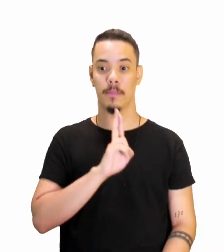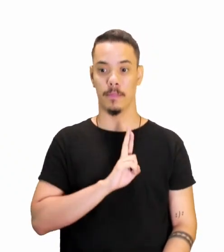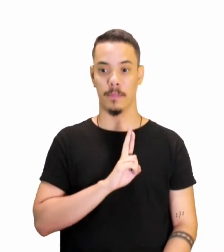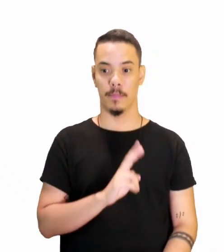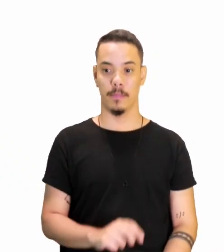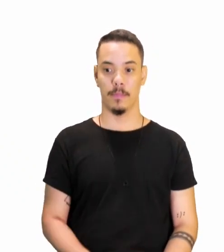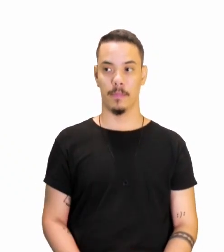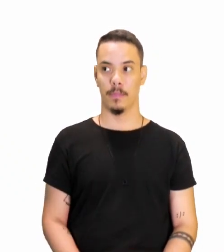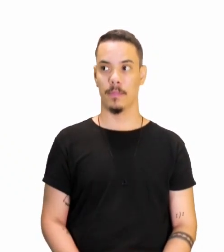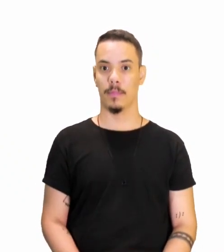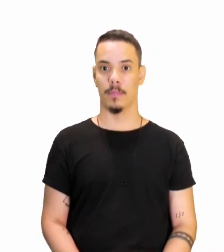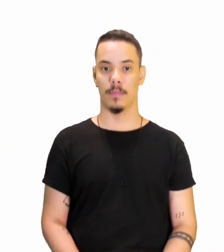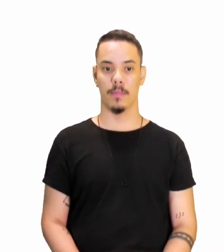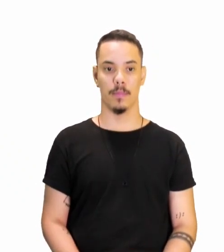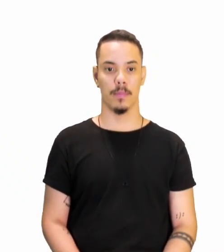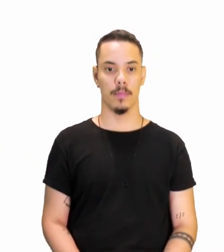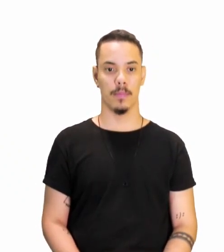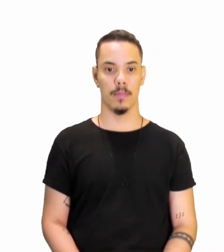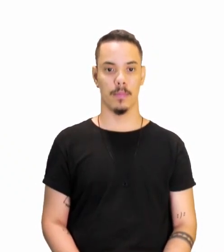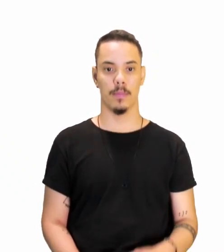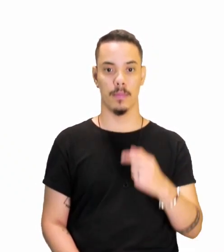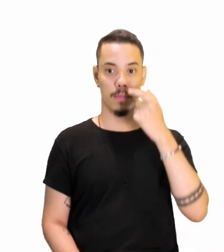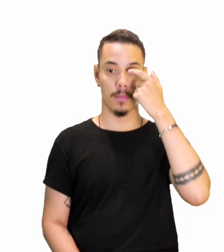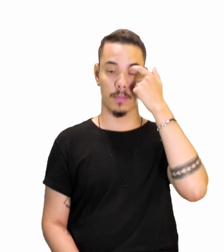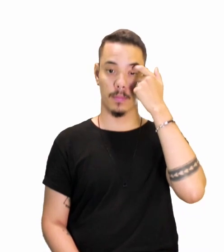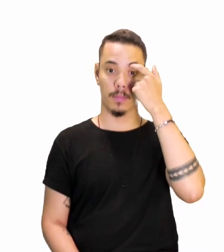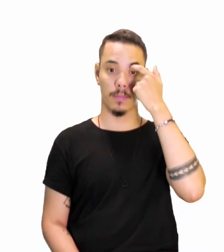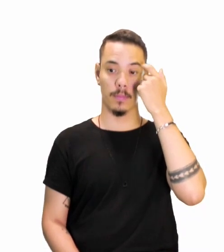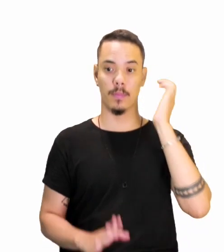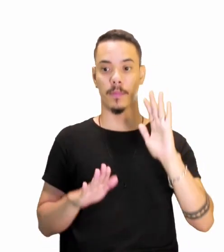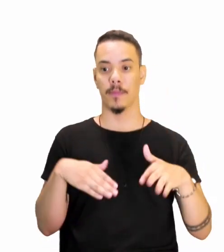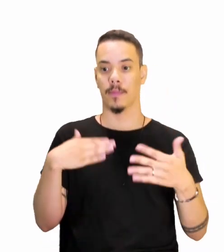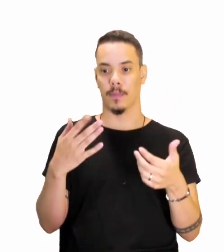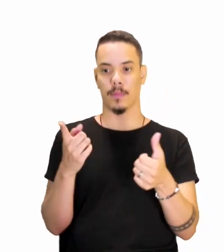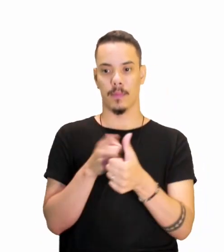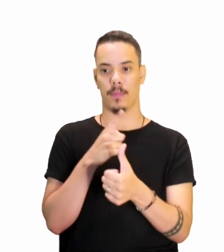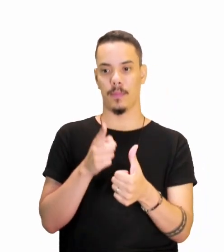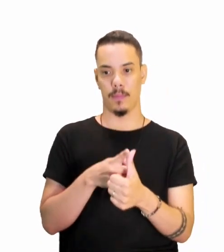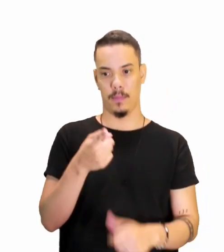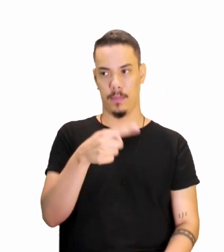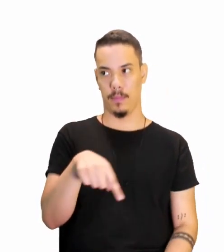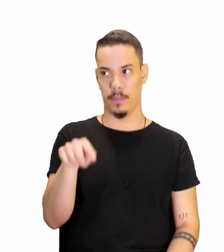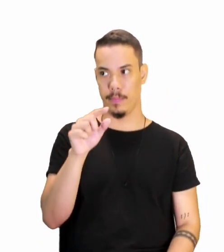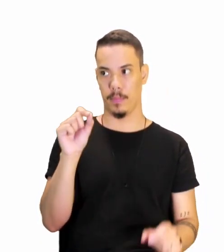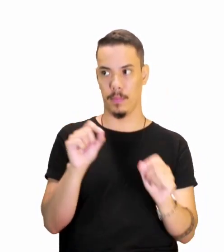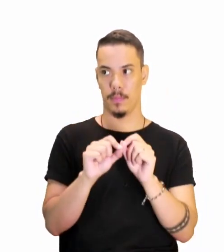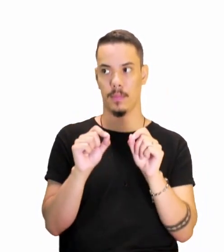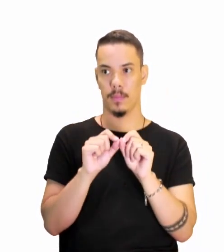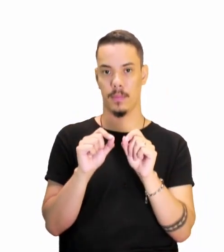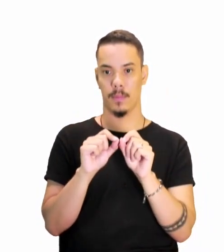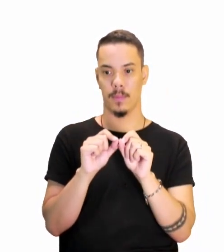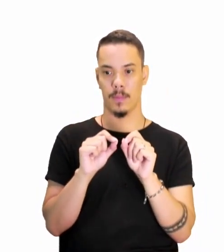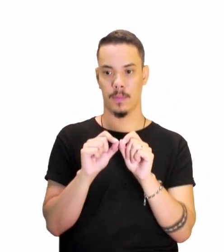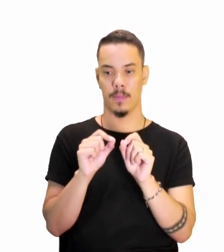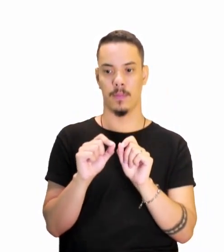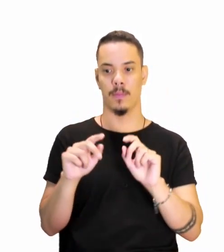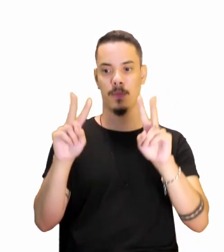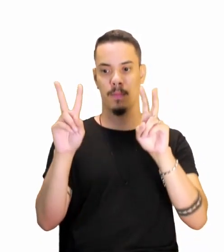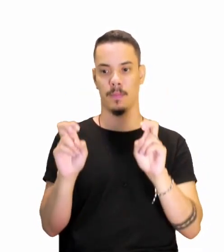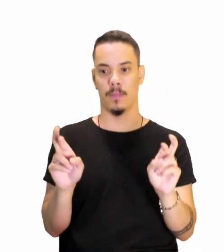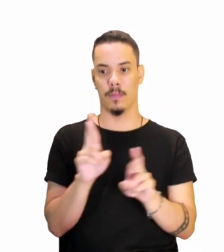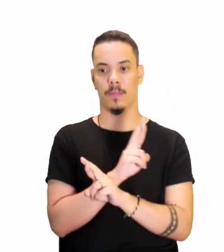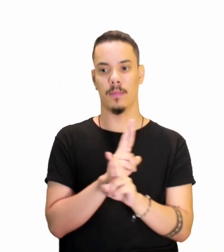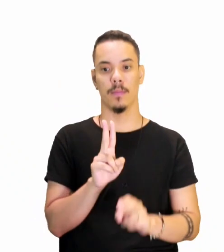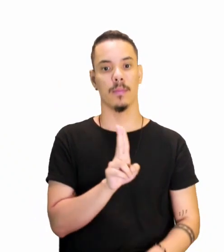Vamos lá, um tempinho. Qual seria o primeiro que você ia destacar aqui? Sobre a relação dos